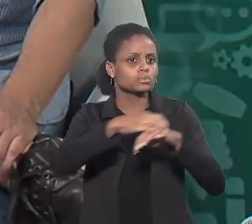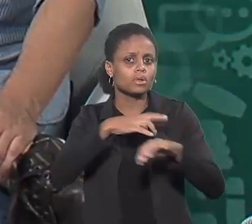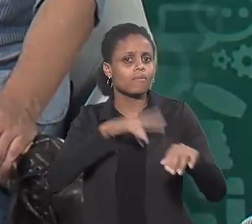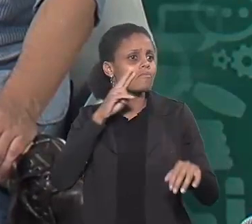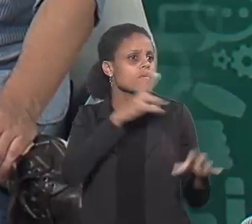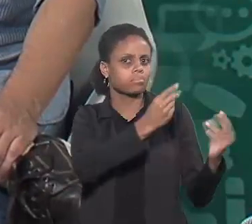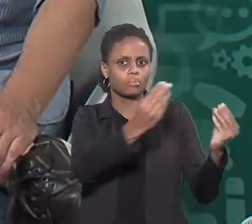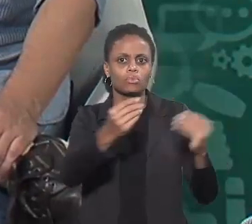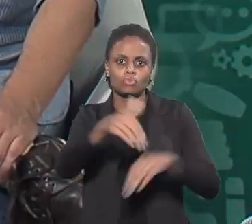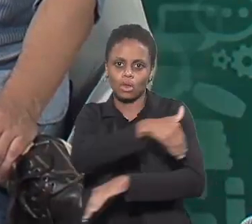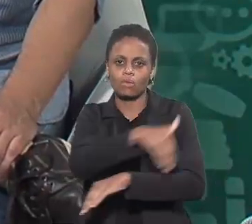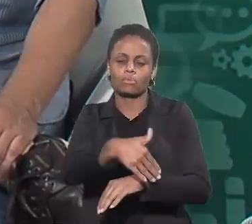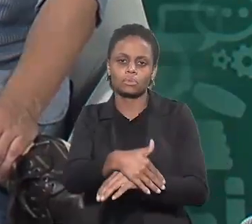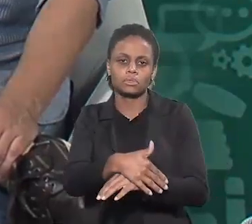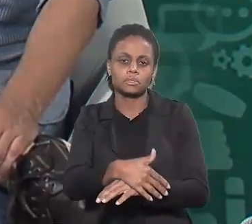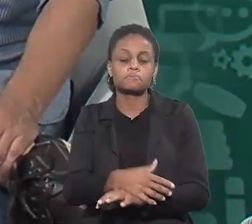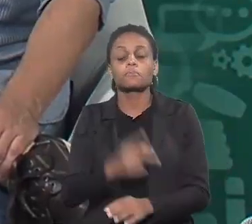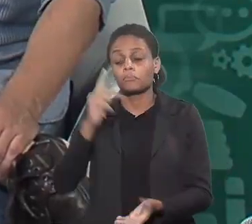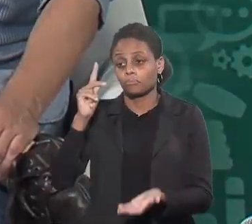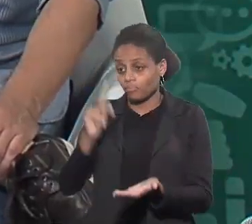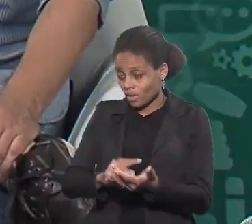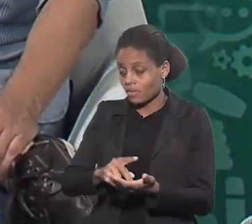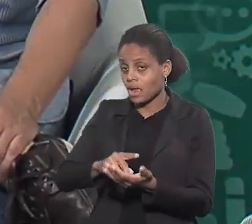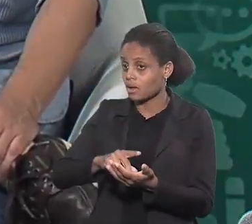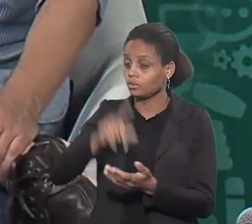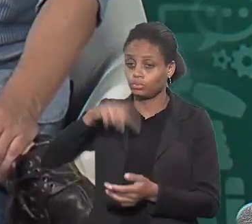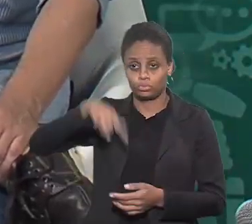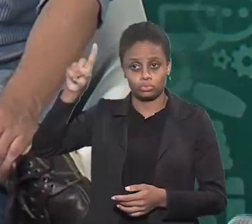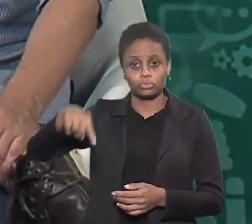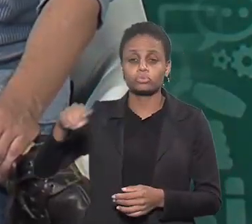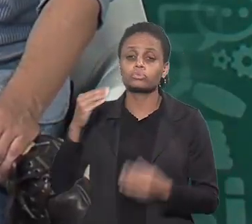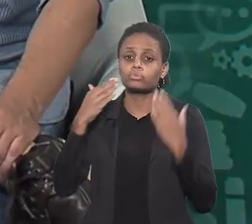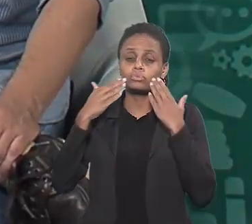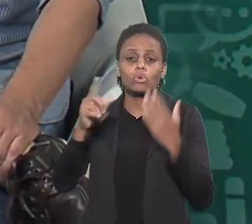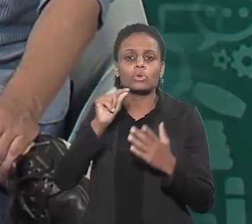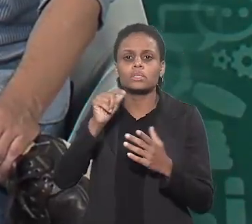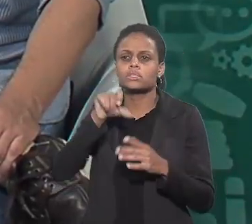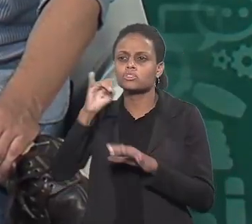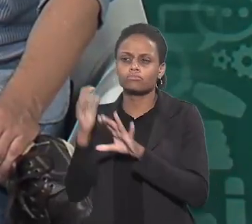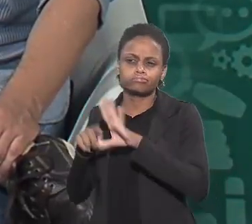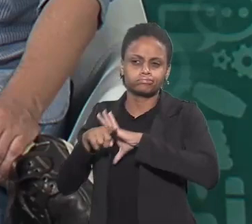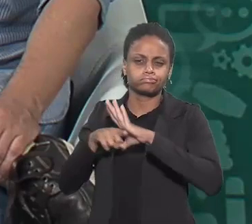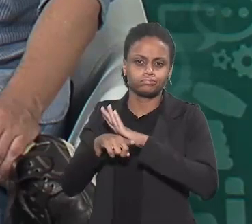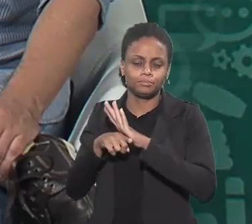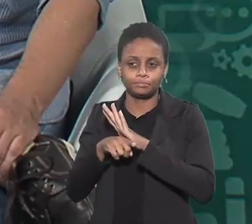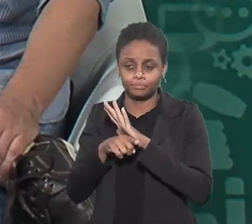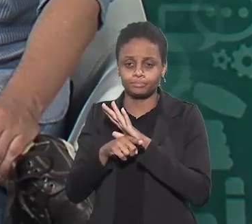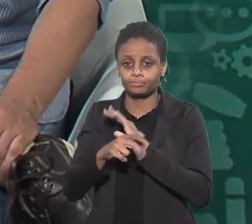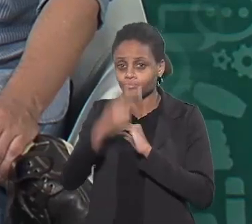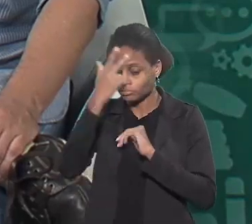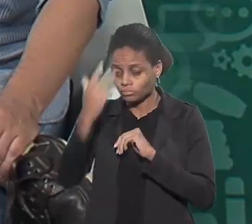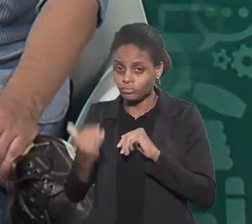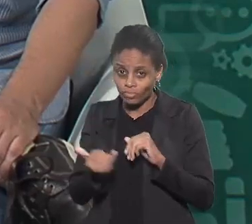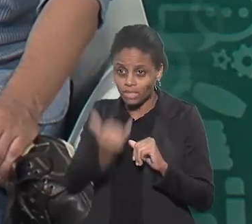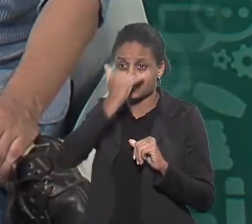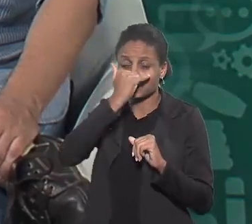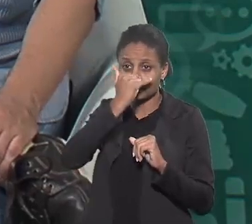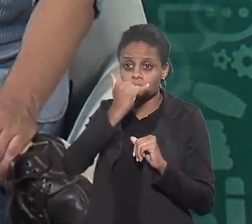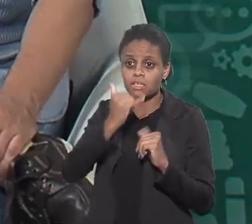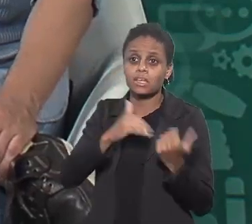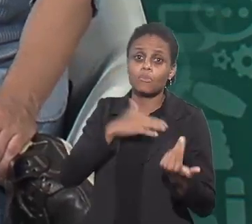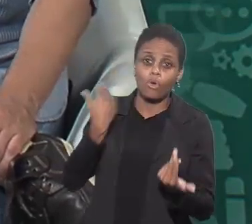gente vê bastante aí também na rua, Exato. O que os dados mostram, se a gente faz o levantamento de vítimas de acidentes e